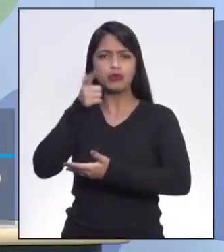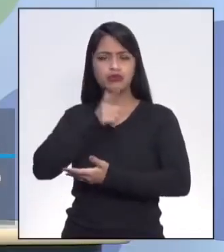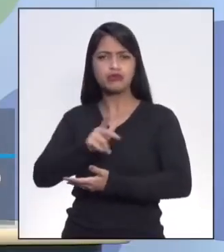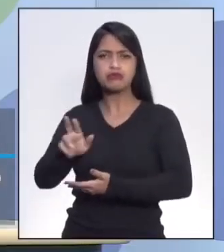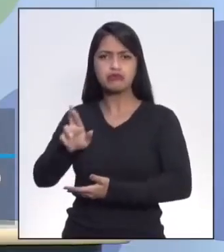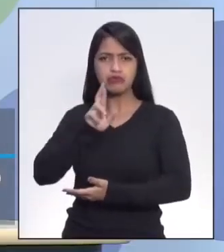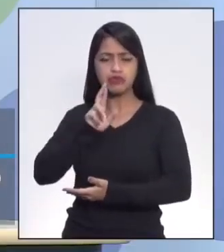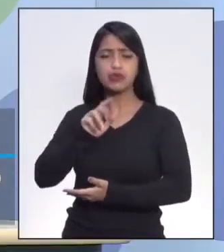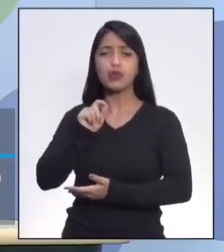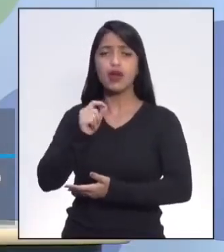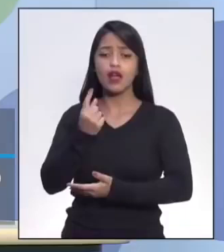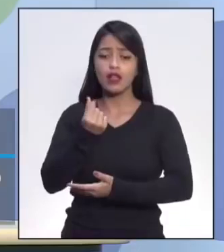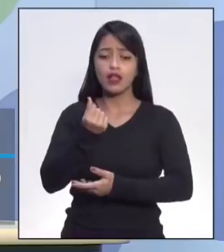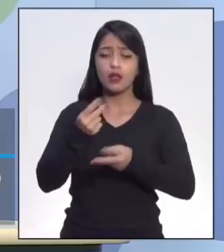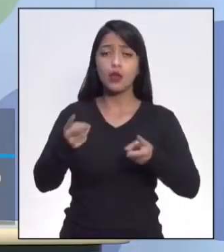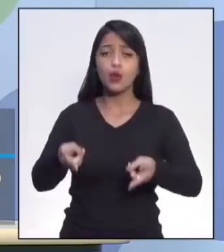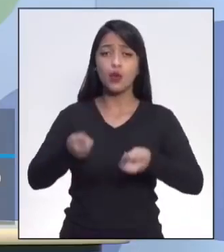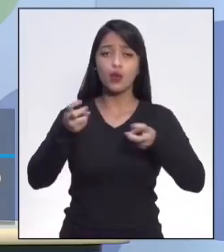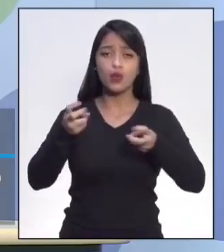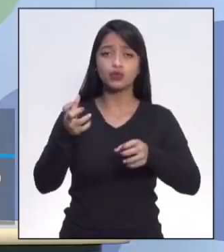de um lucro de R$